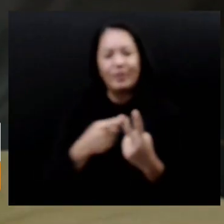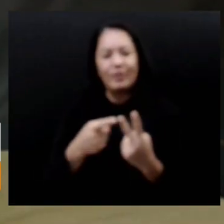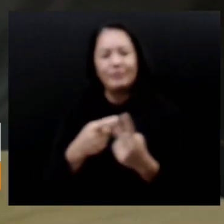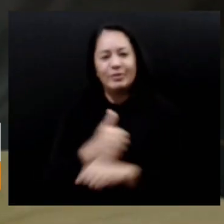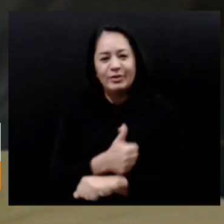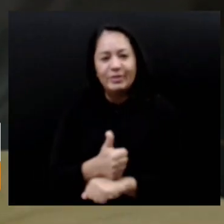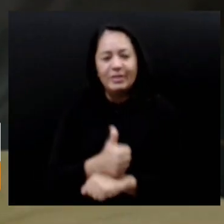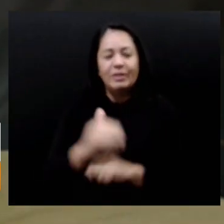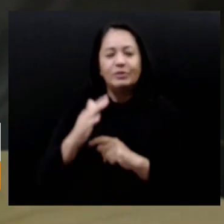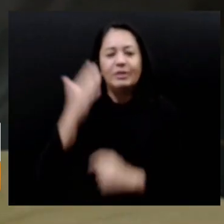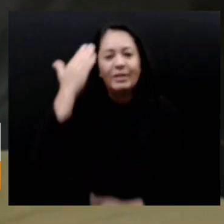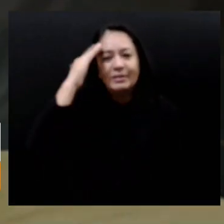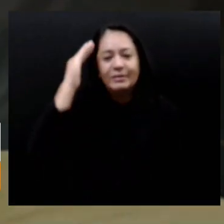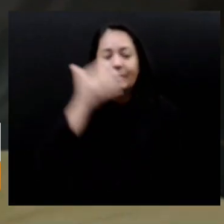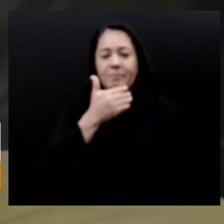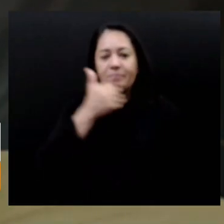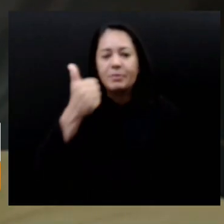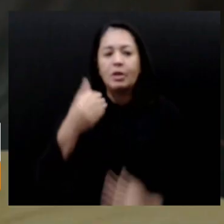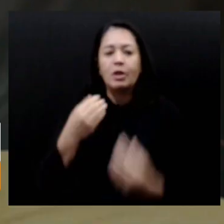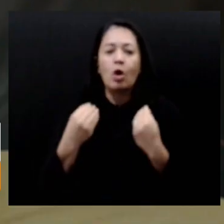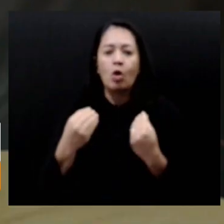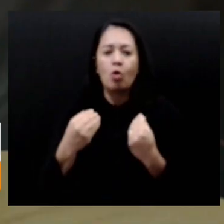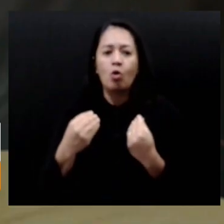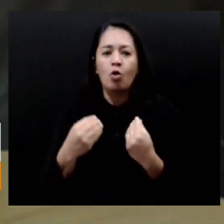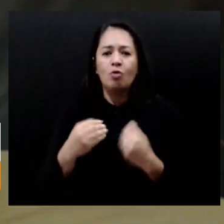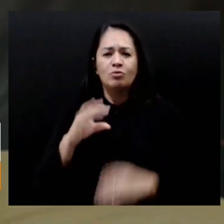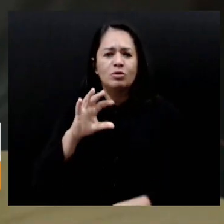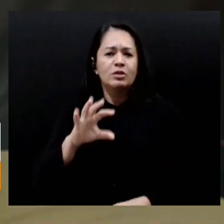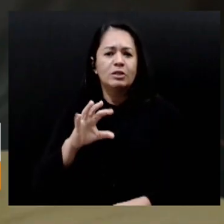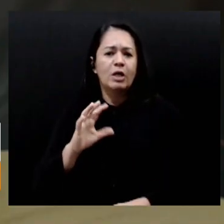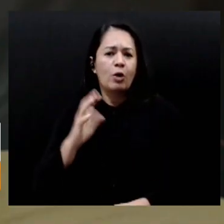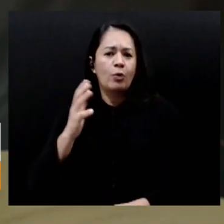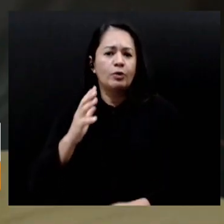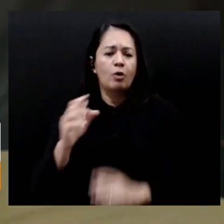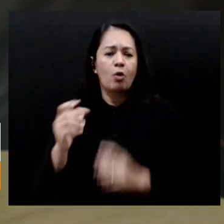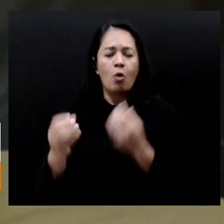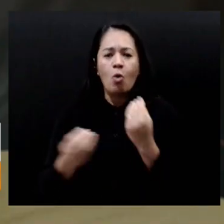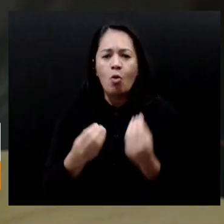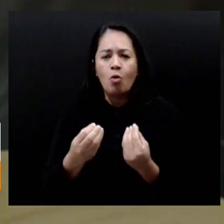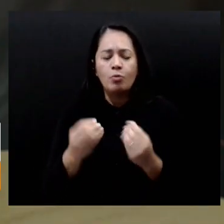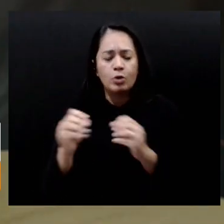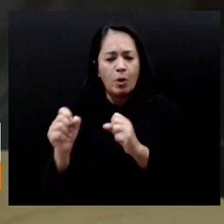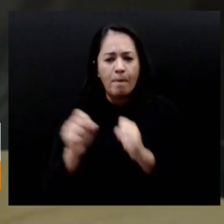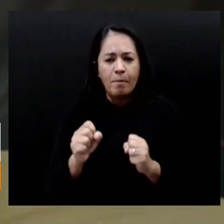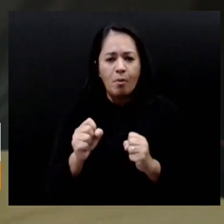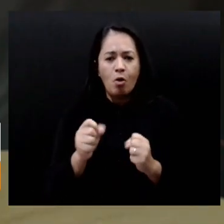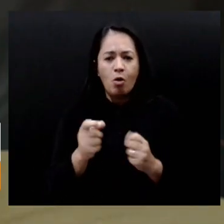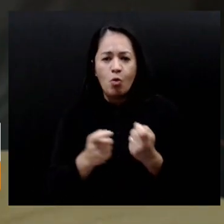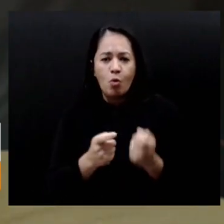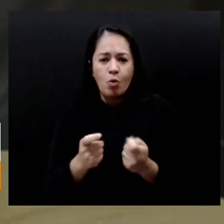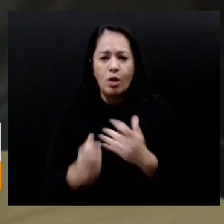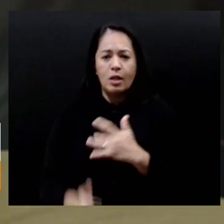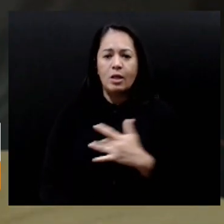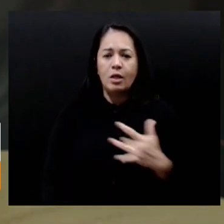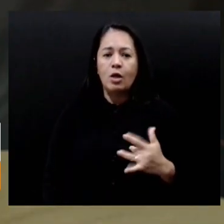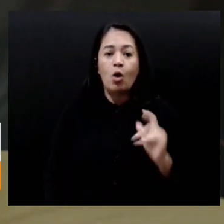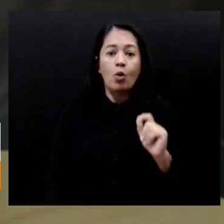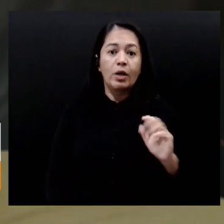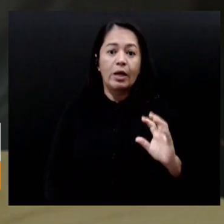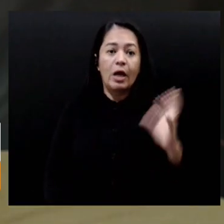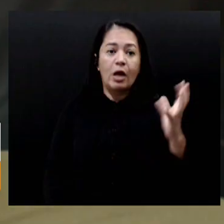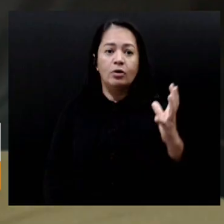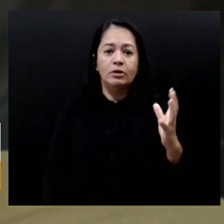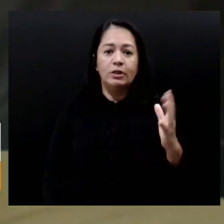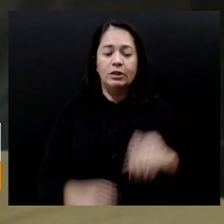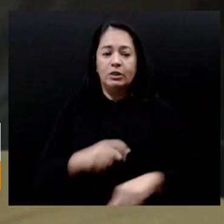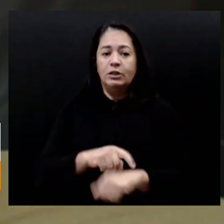como funciona essa emoção, como ela pode ser canalizada de forma saudável e o que acontece quando ela ultrapassa os limites. Eu recebo